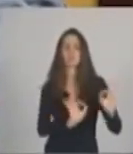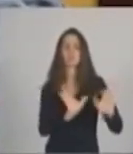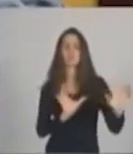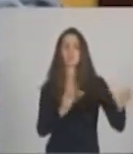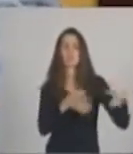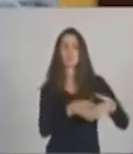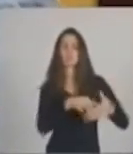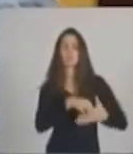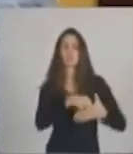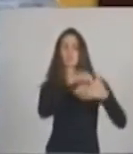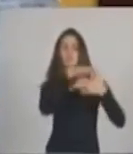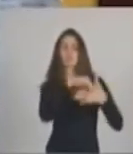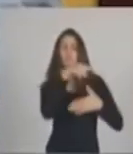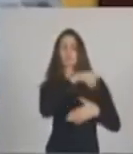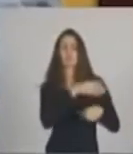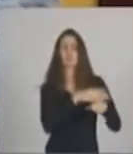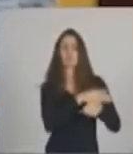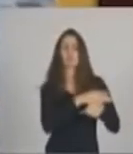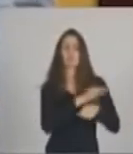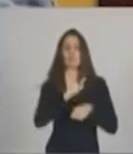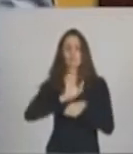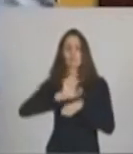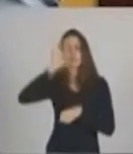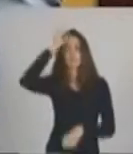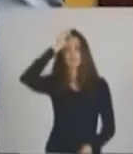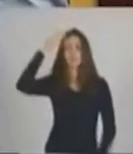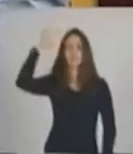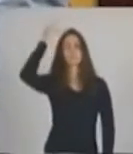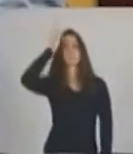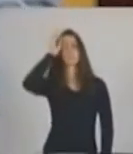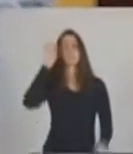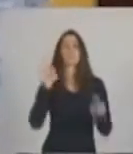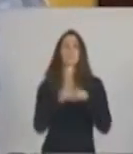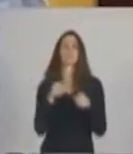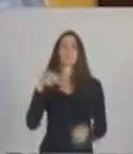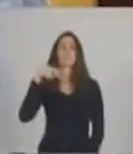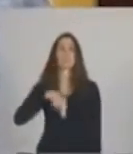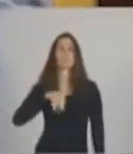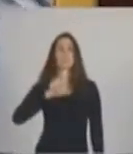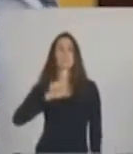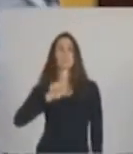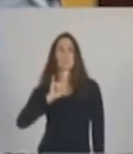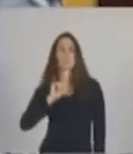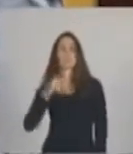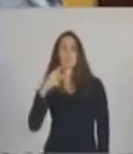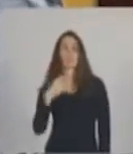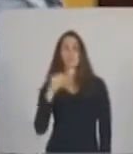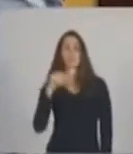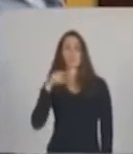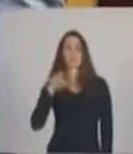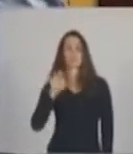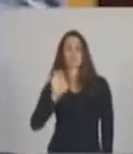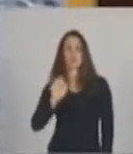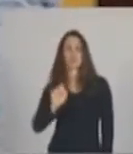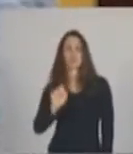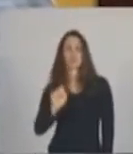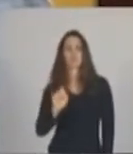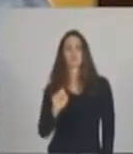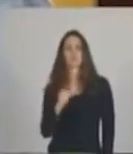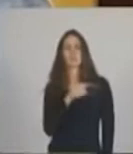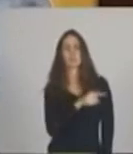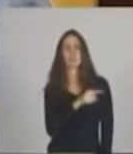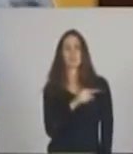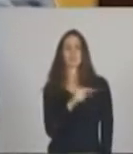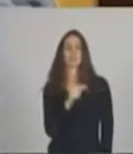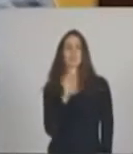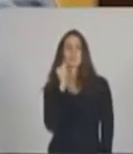para a Serra e para o Estado. E também da dona Leli Pontes Gomes, presidente, viúva do senhor Hermínio